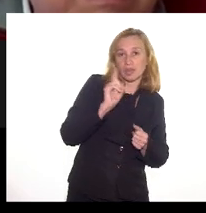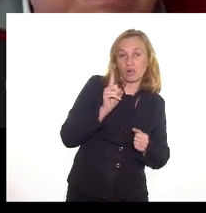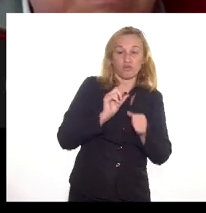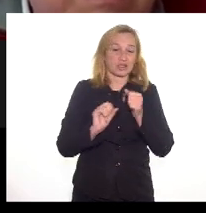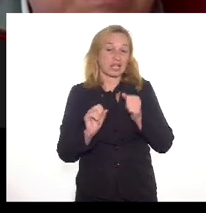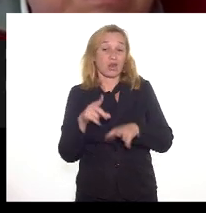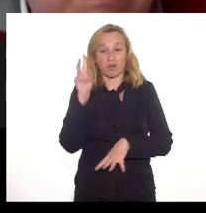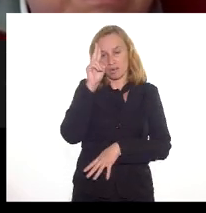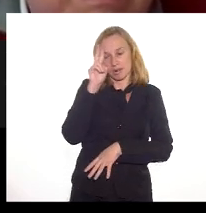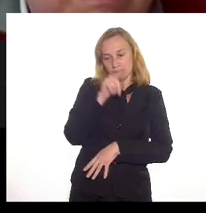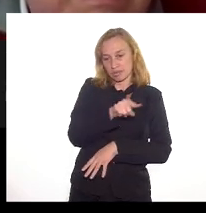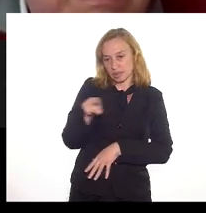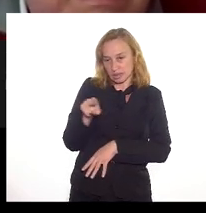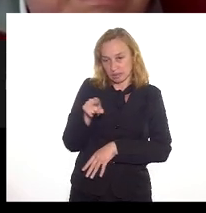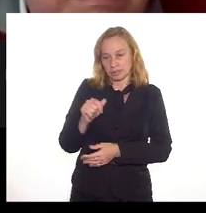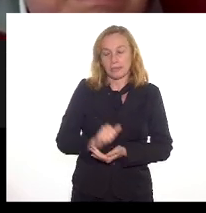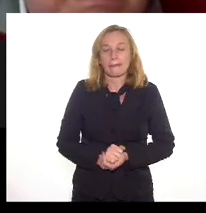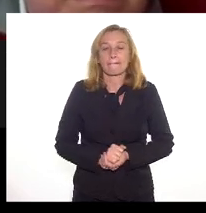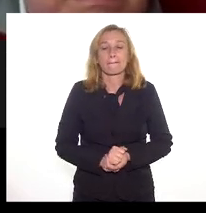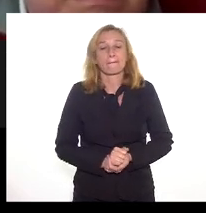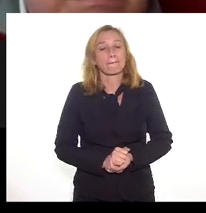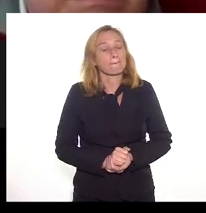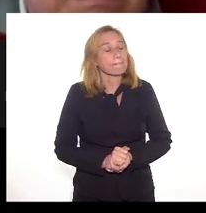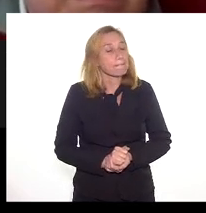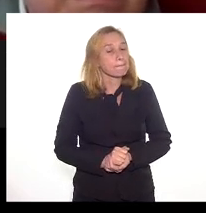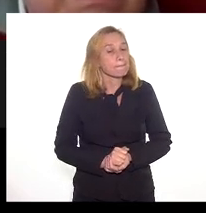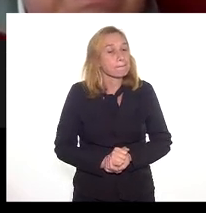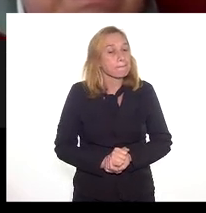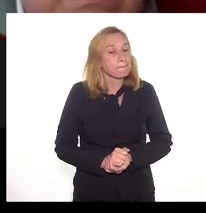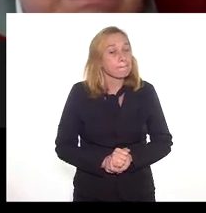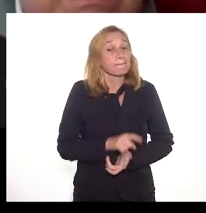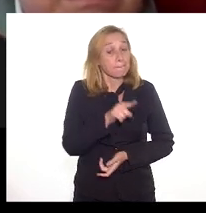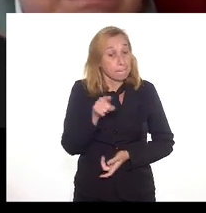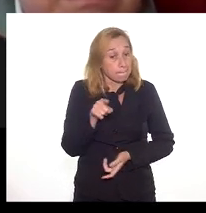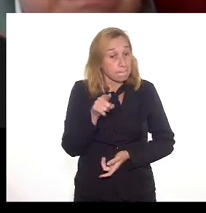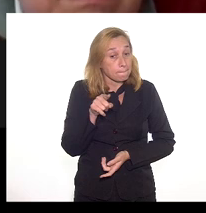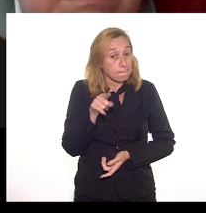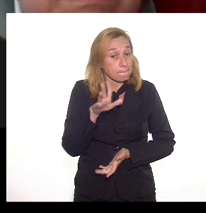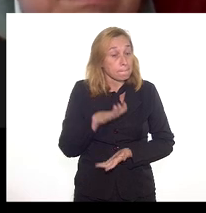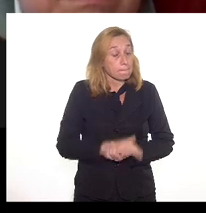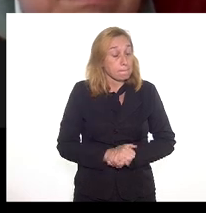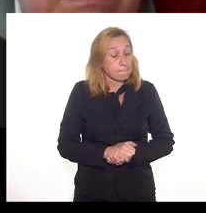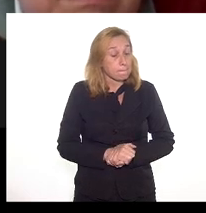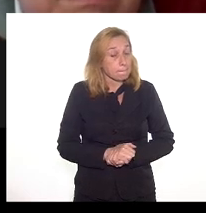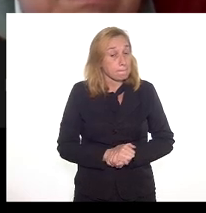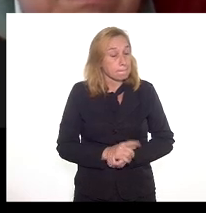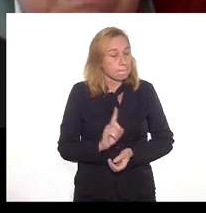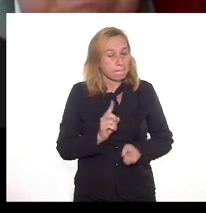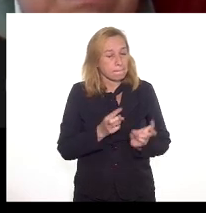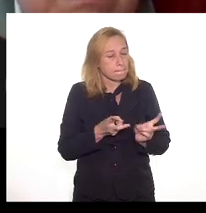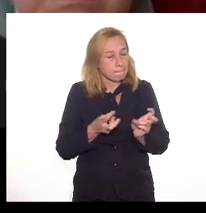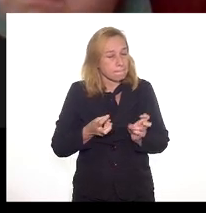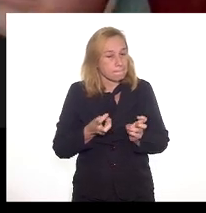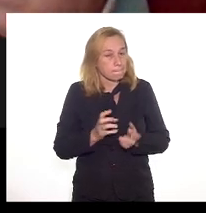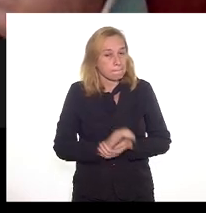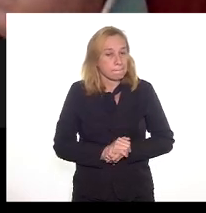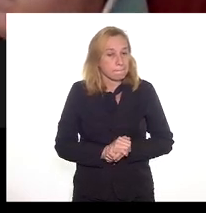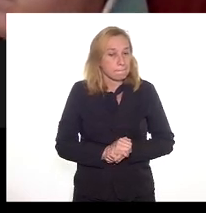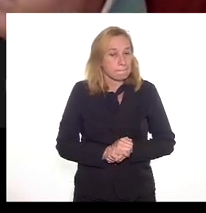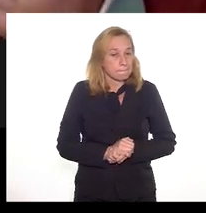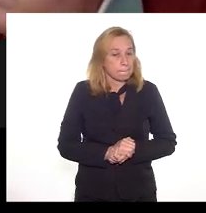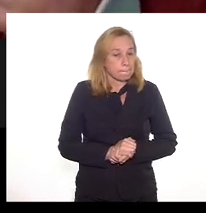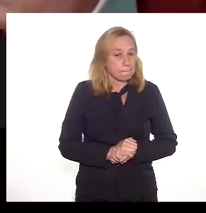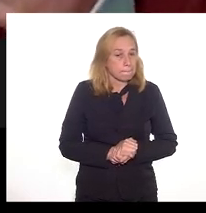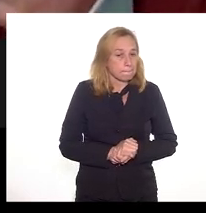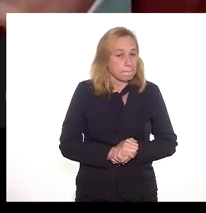eu vou lembrar para vocês uma coisa que talvez vocês não tenham percebido, vamos dizer assim,